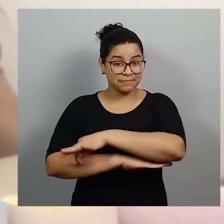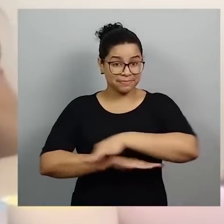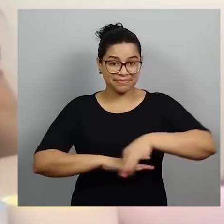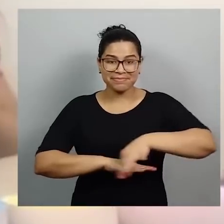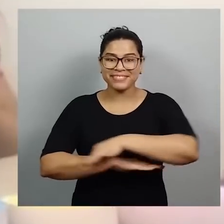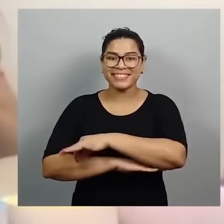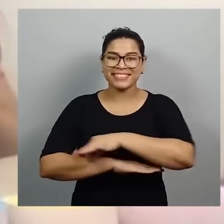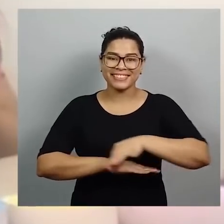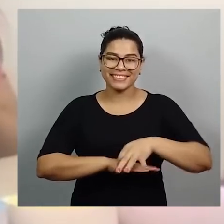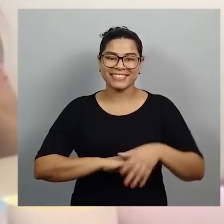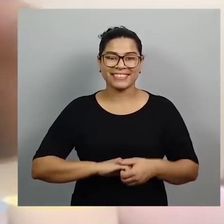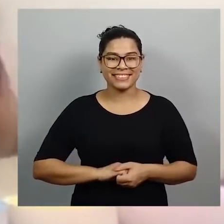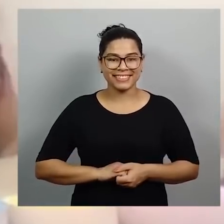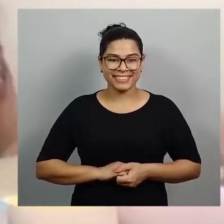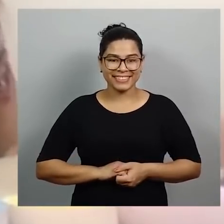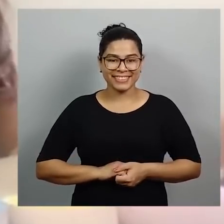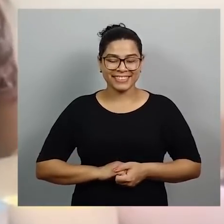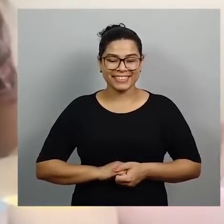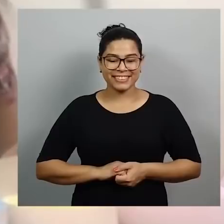uma régua